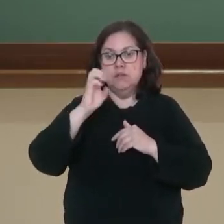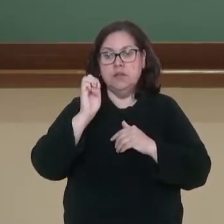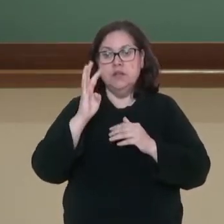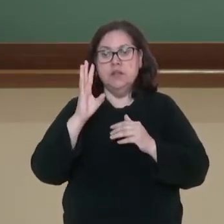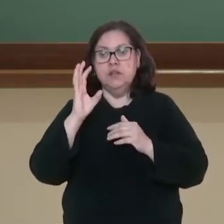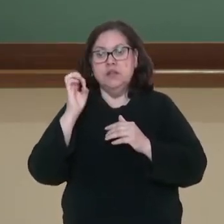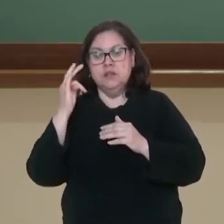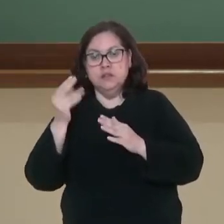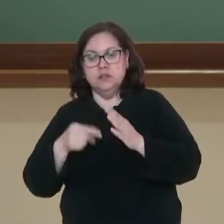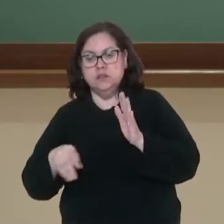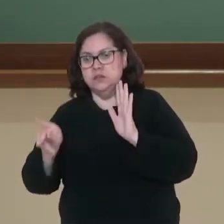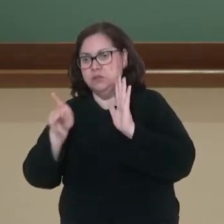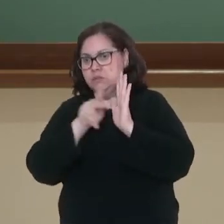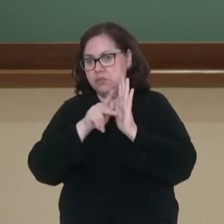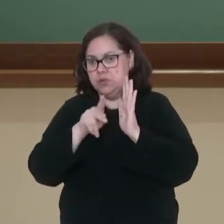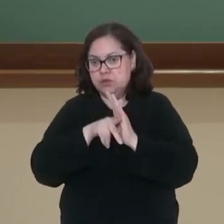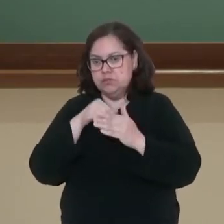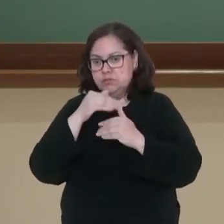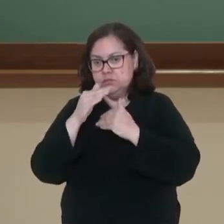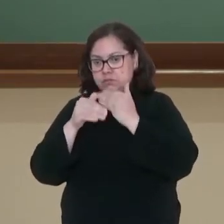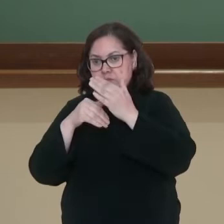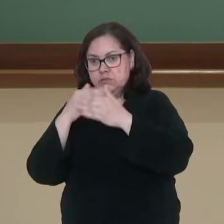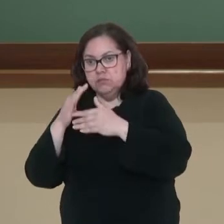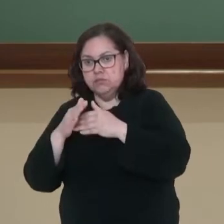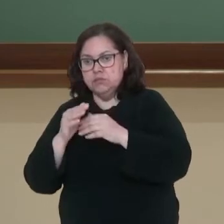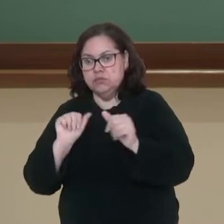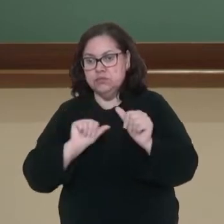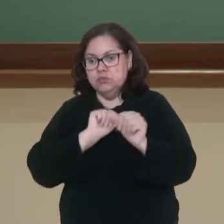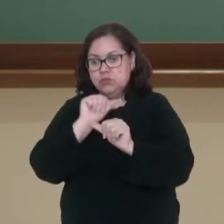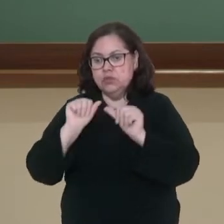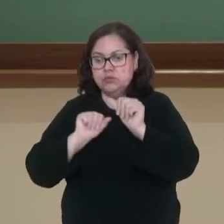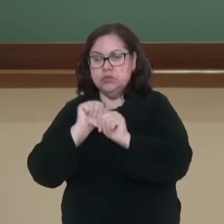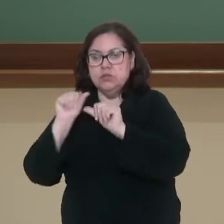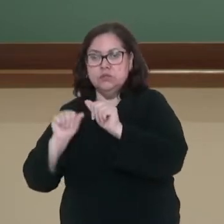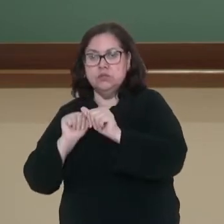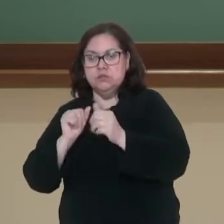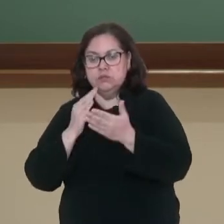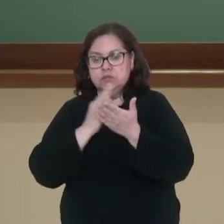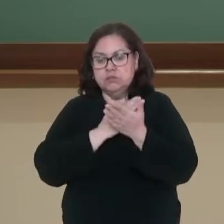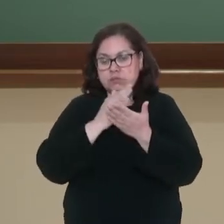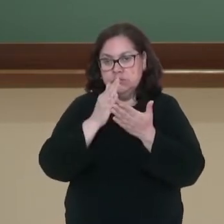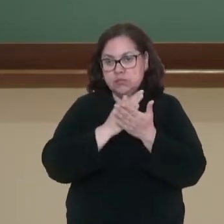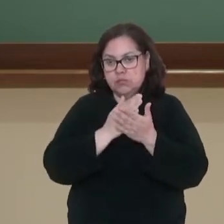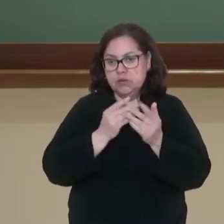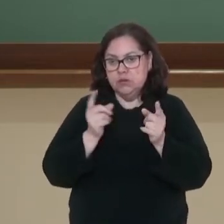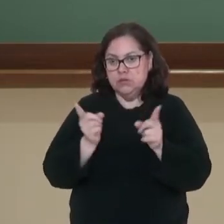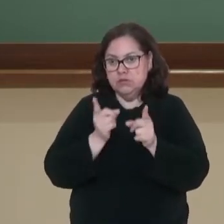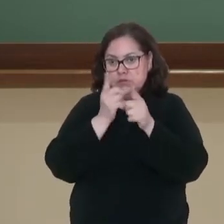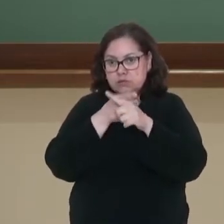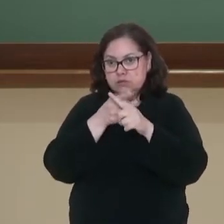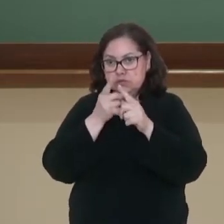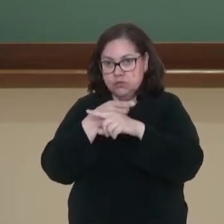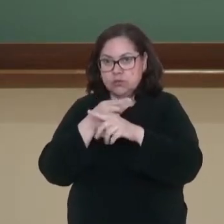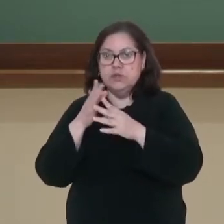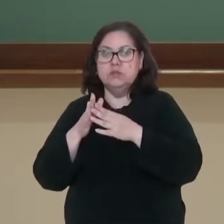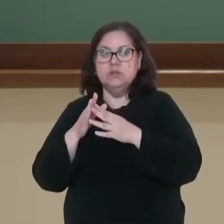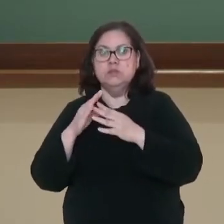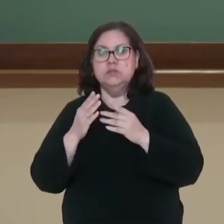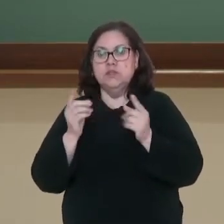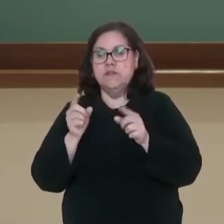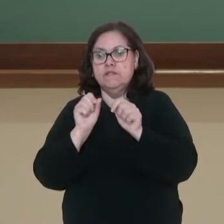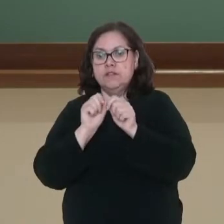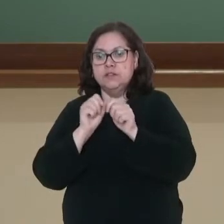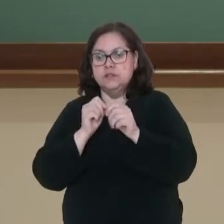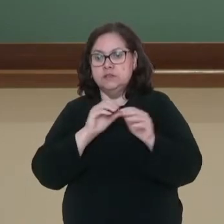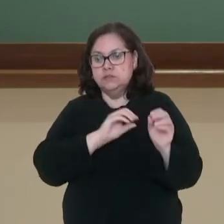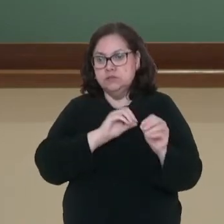específicos, esses cromossomos muitas vezes trocando pedaços entre os cromossomos, fazendo